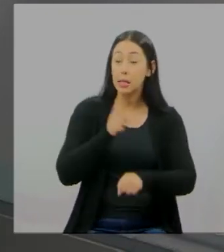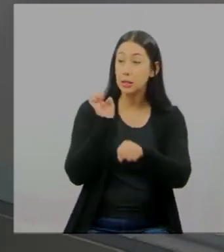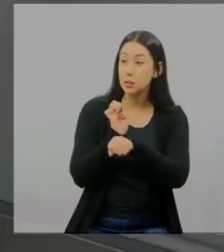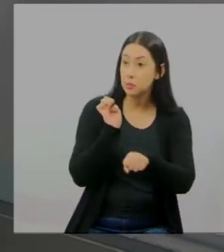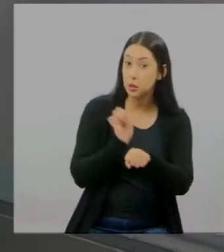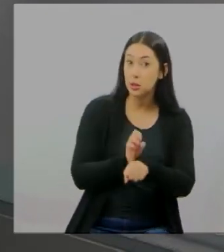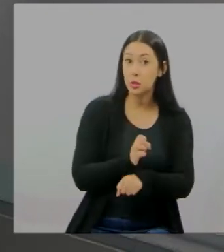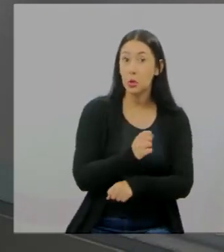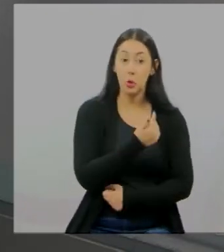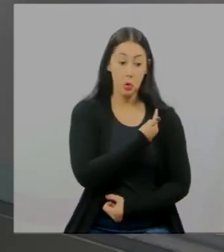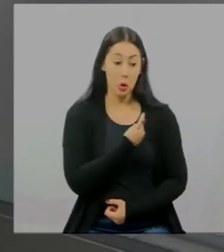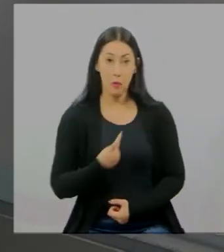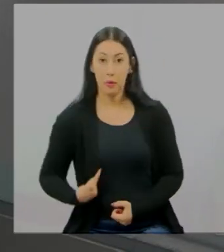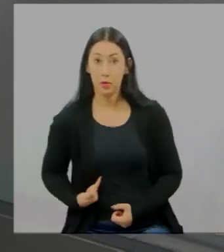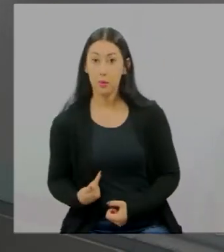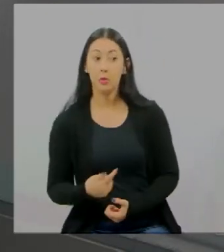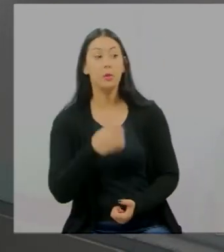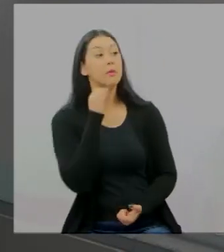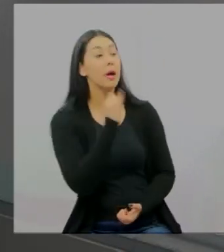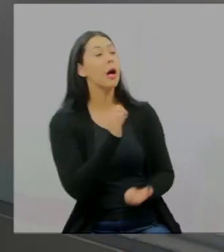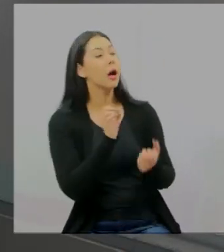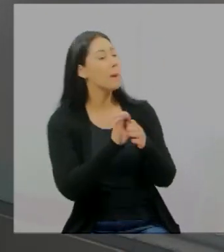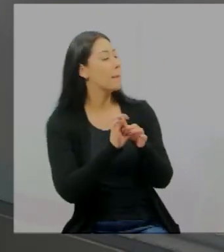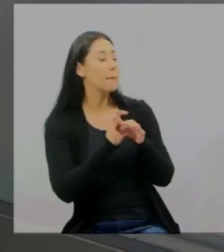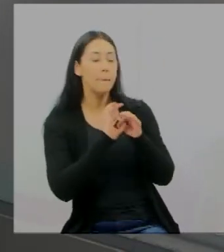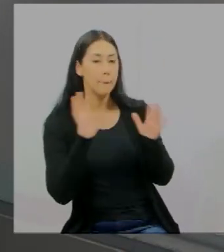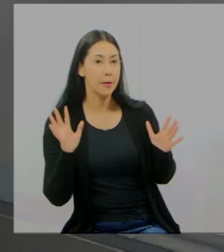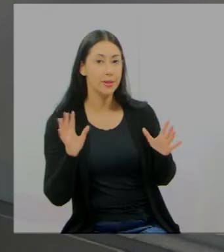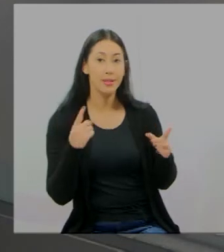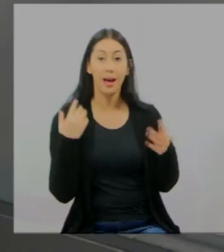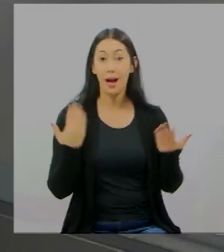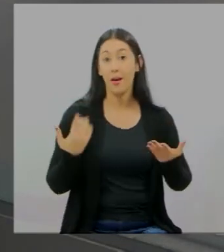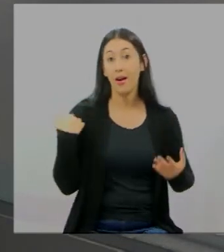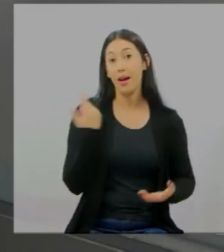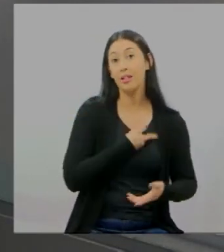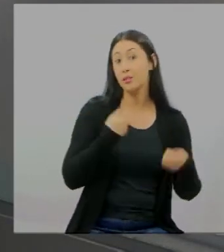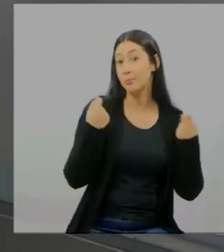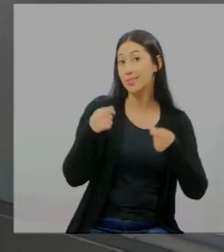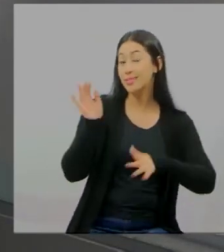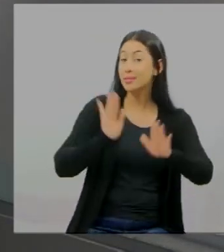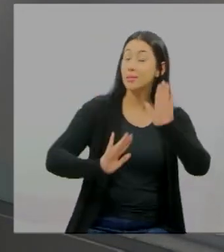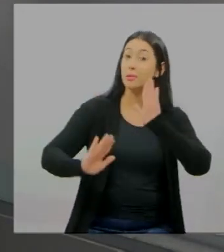precisa cuidar aí da saúde pública e do momento de pandemia que estamos.